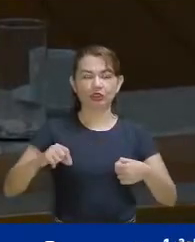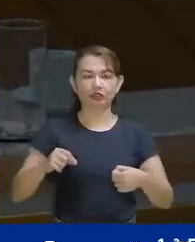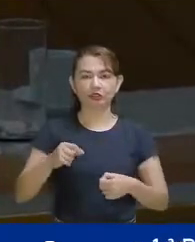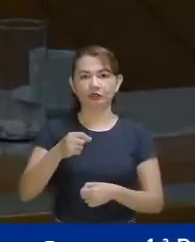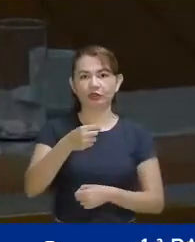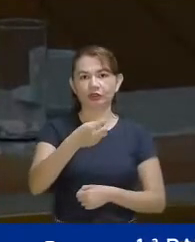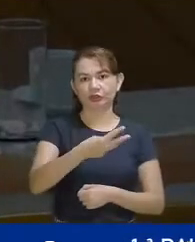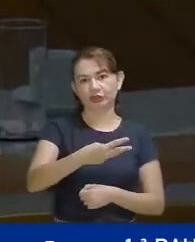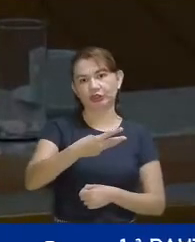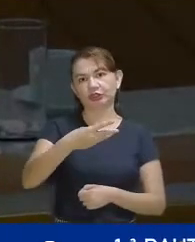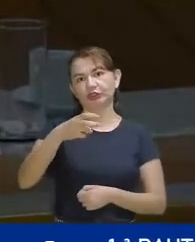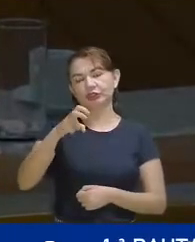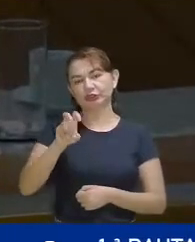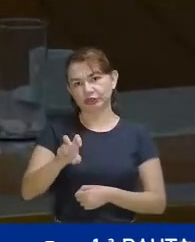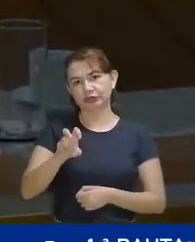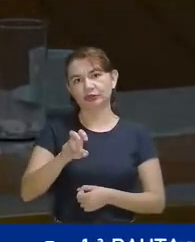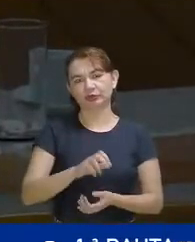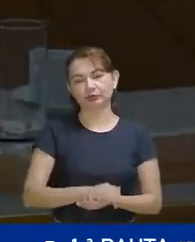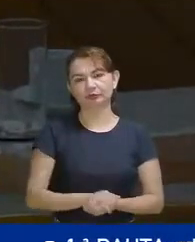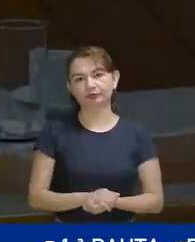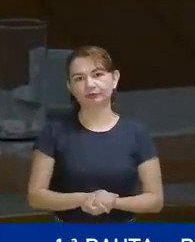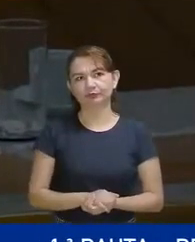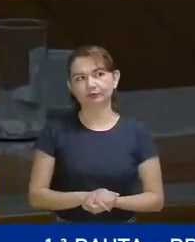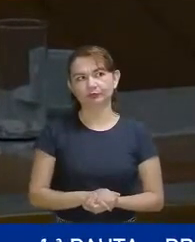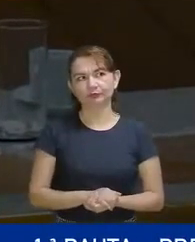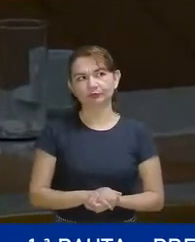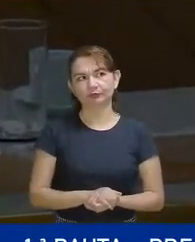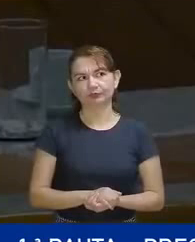resolução 35.507,